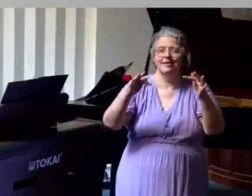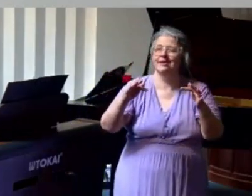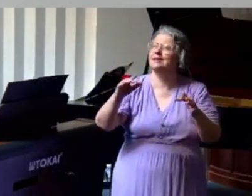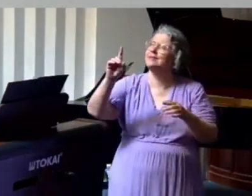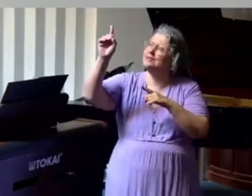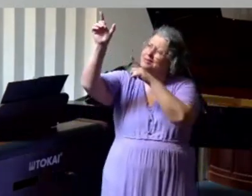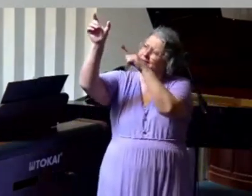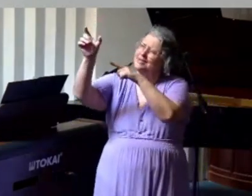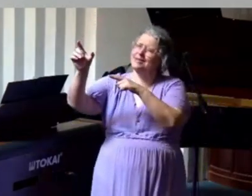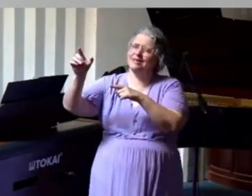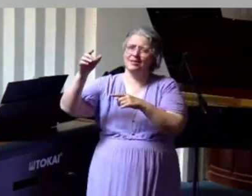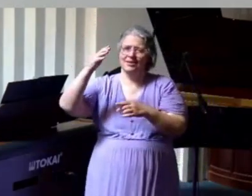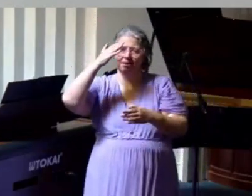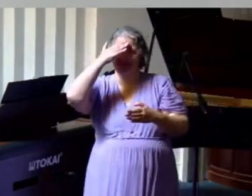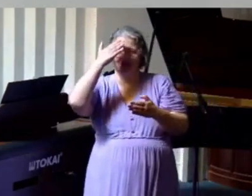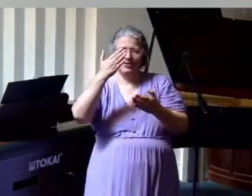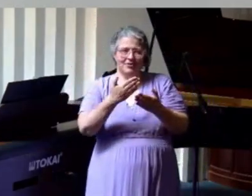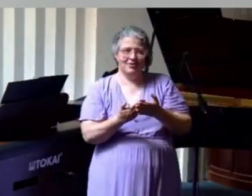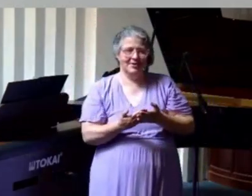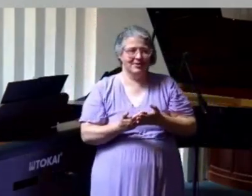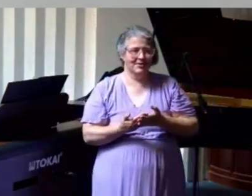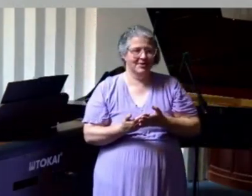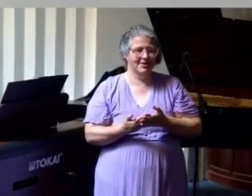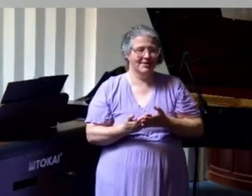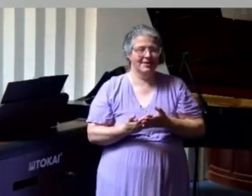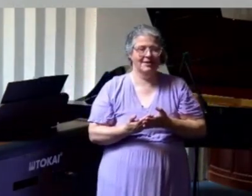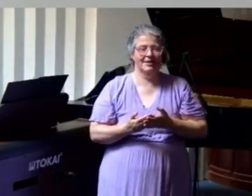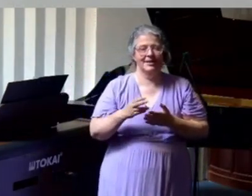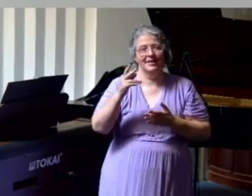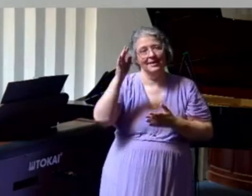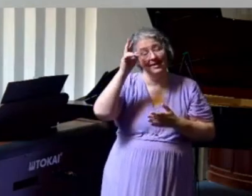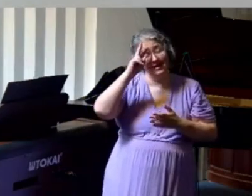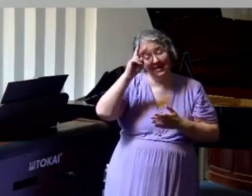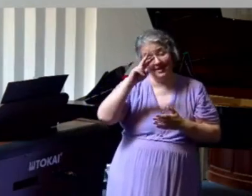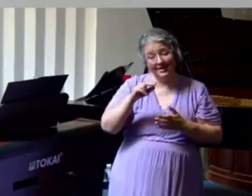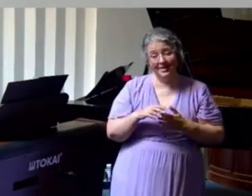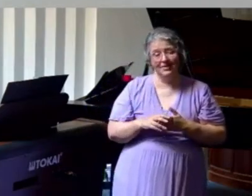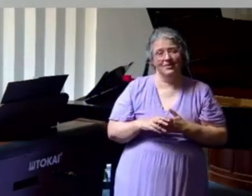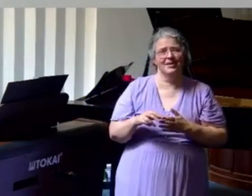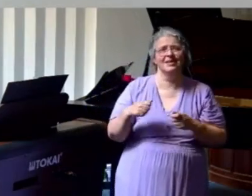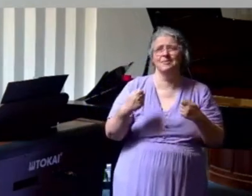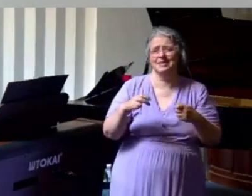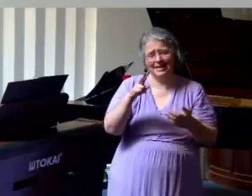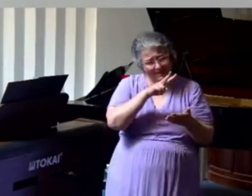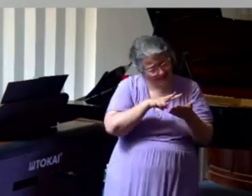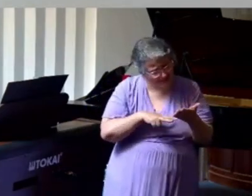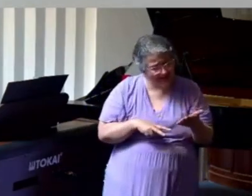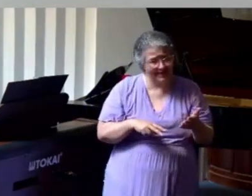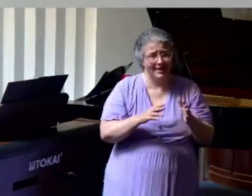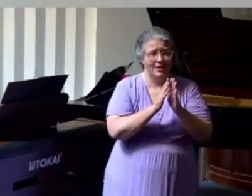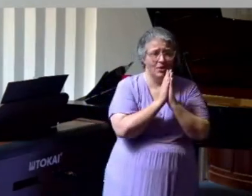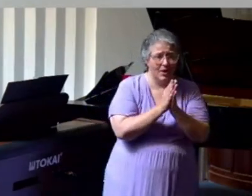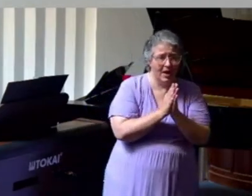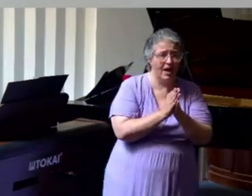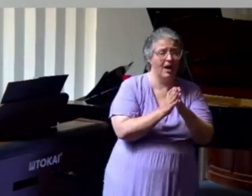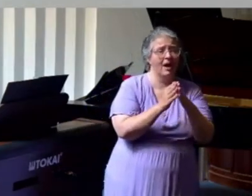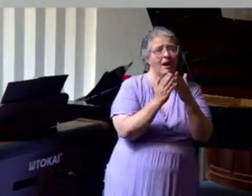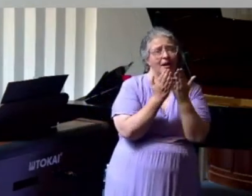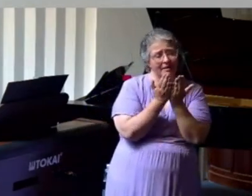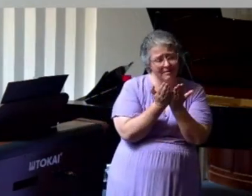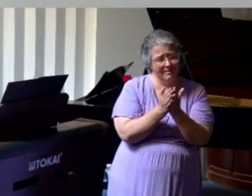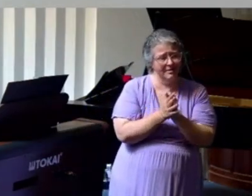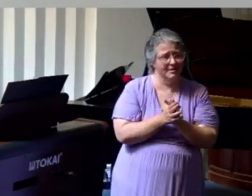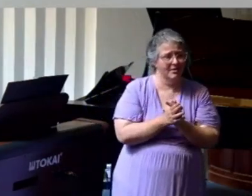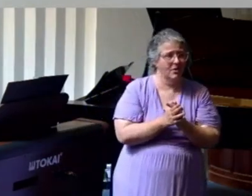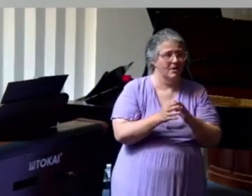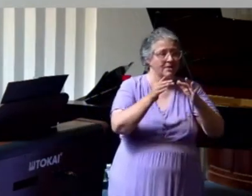convida, em alguém que insiste comigo, em alguém que me lembra de eu ter que ler as Escrituras, orar? Ou a nossa